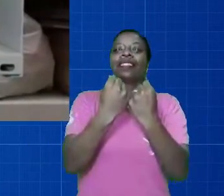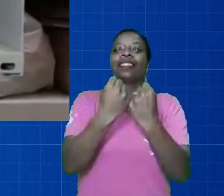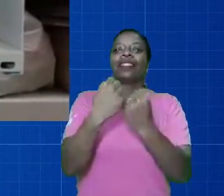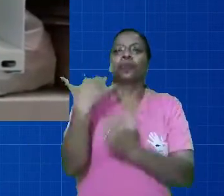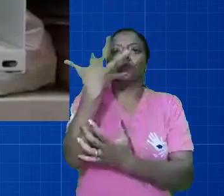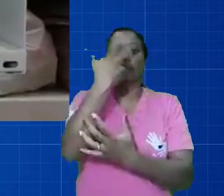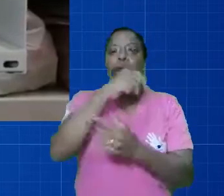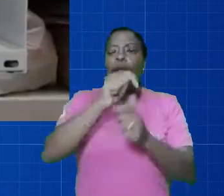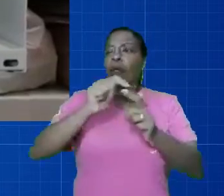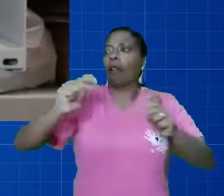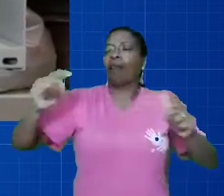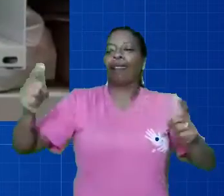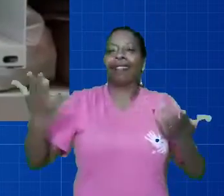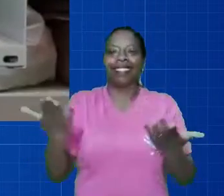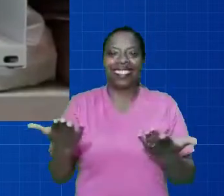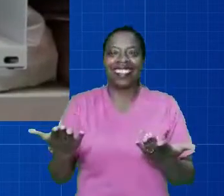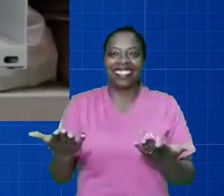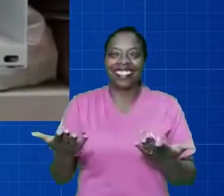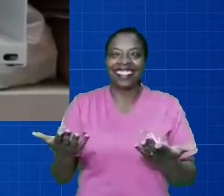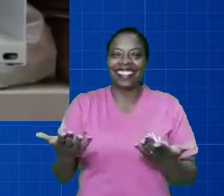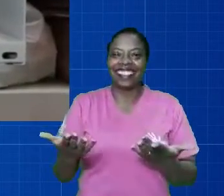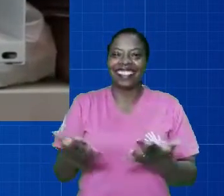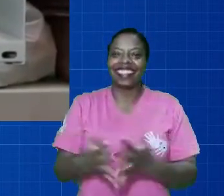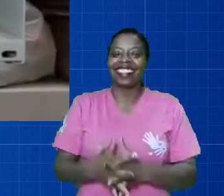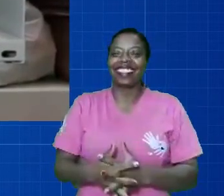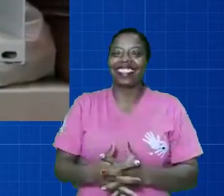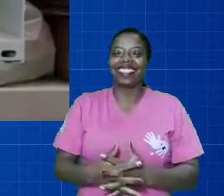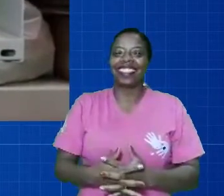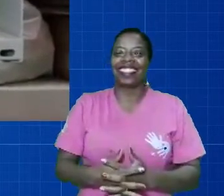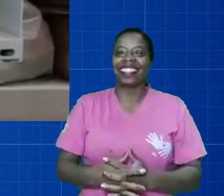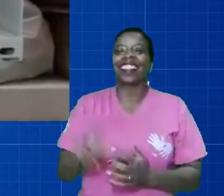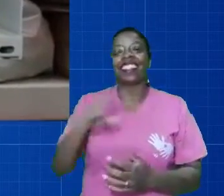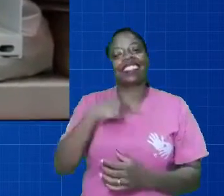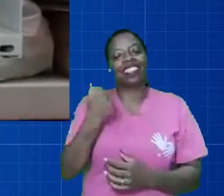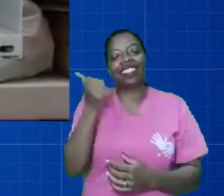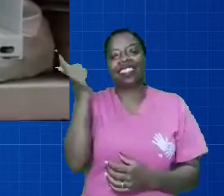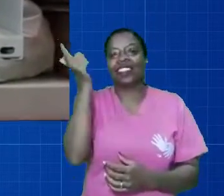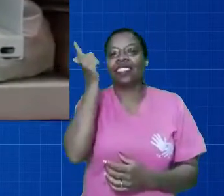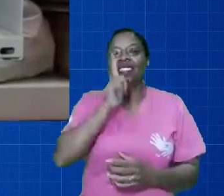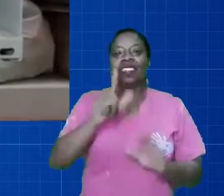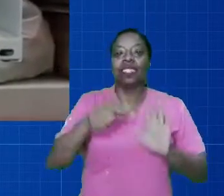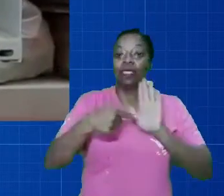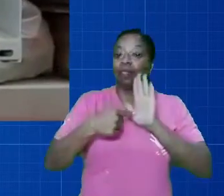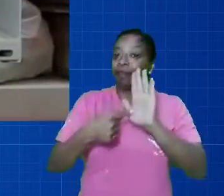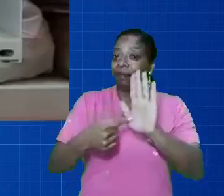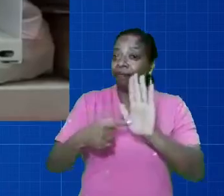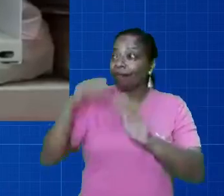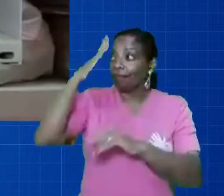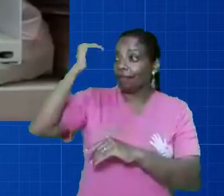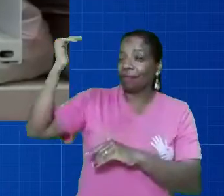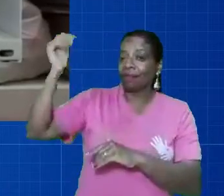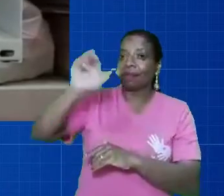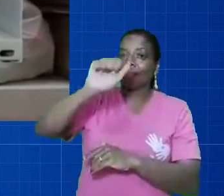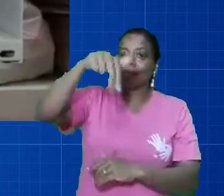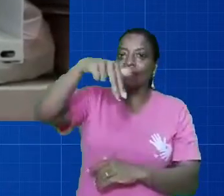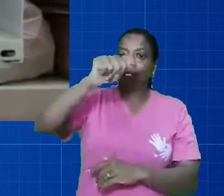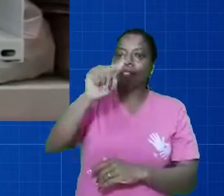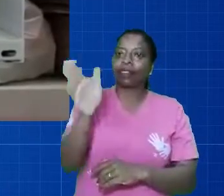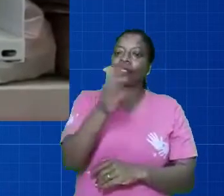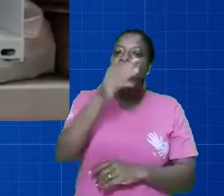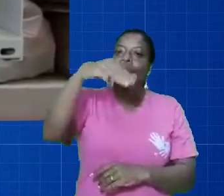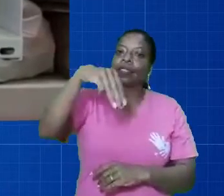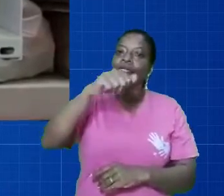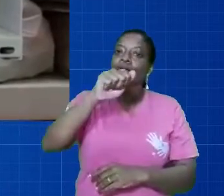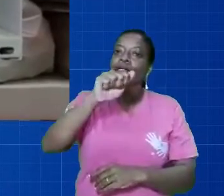Operário, nós conseguimos trazer o Namei Barbosa como palestrante e músicos para fazer uma